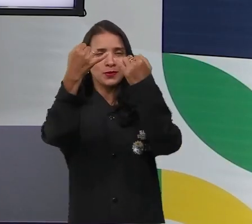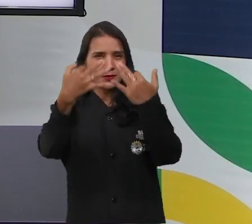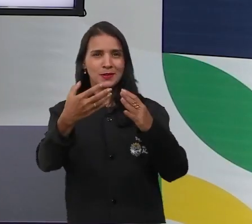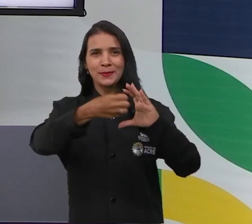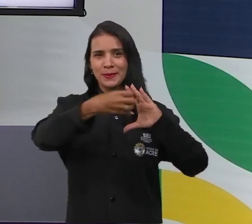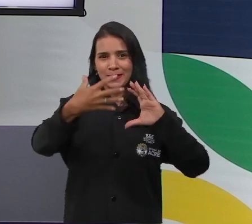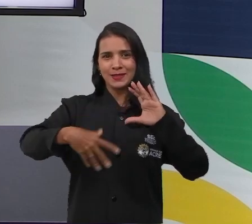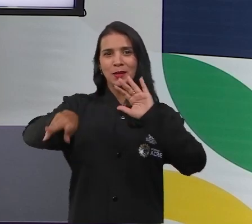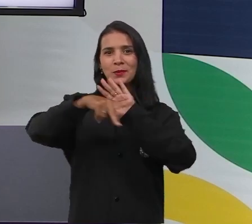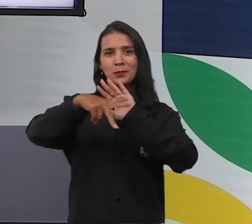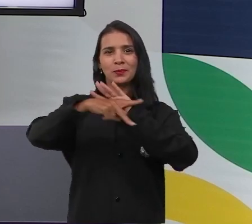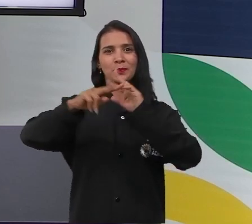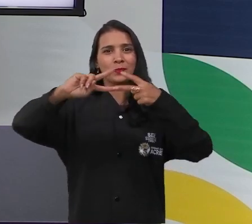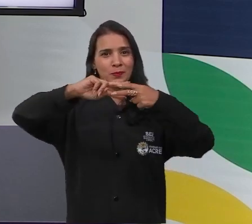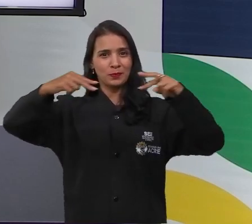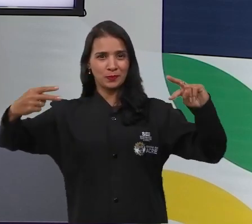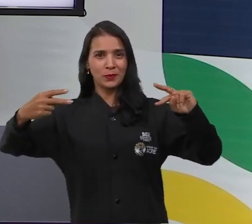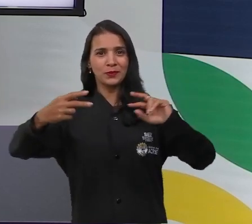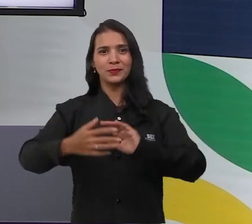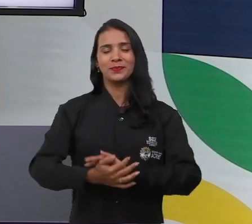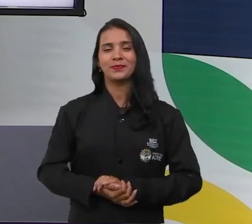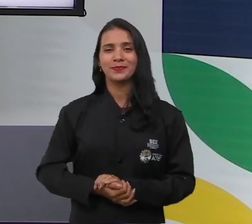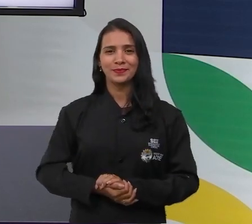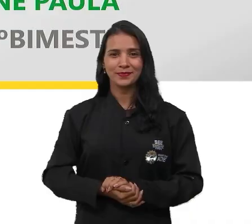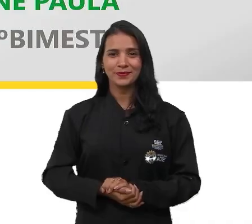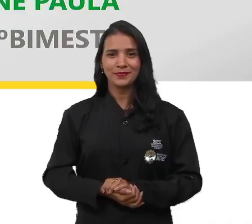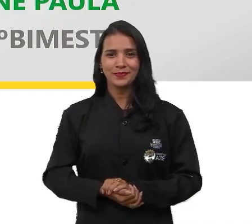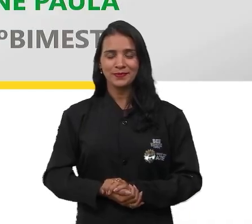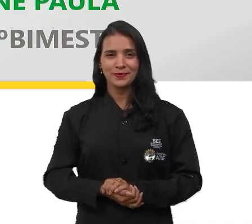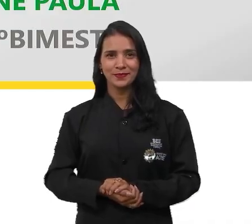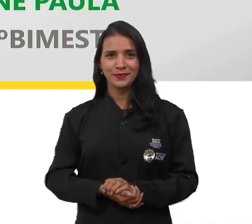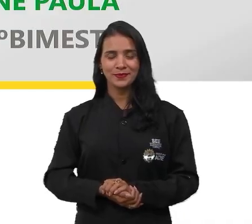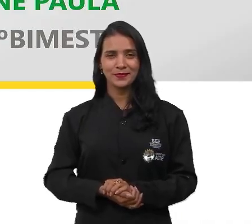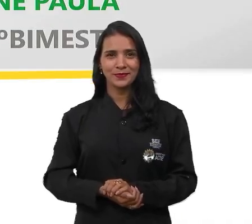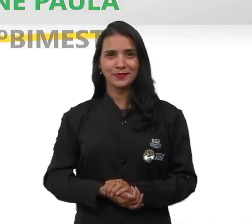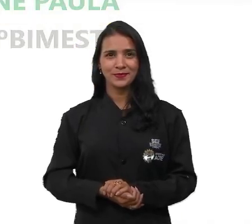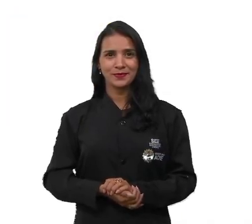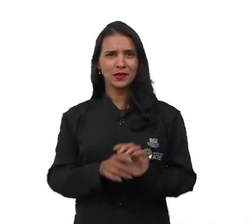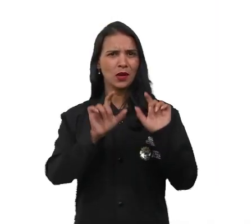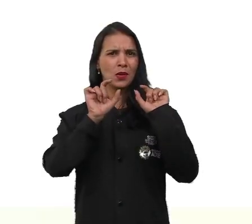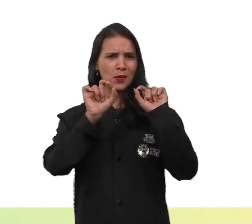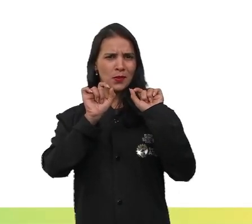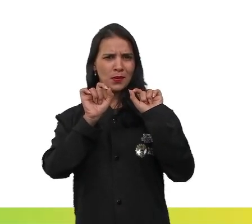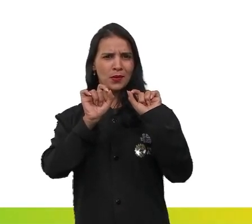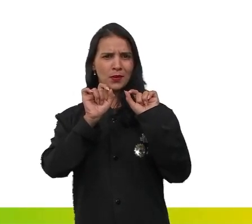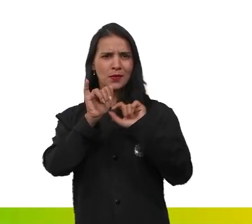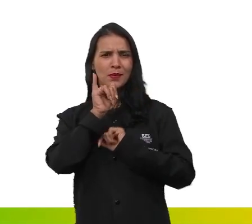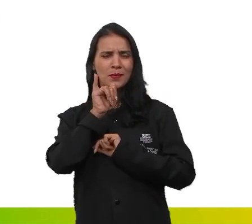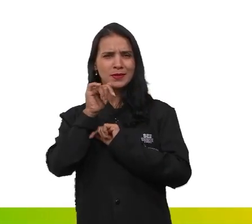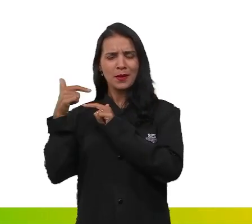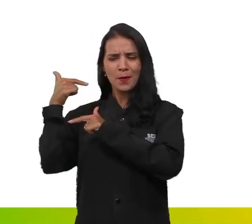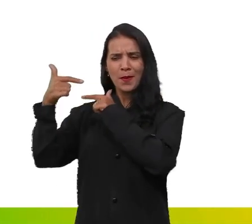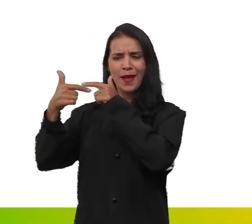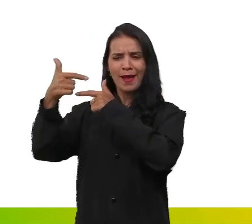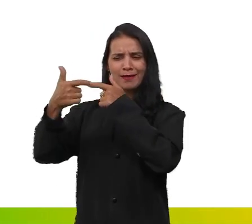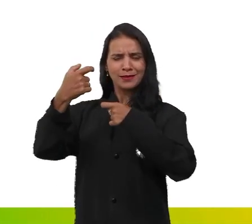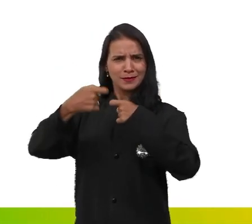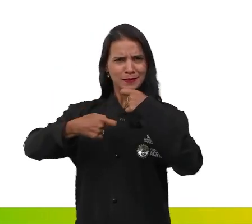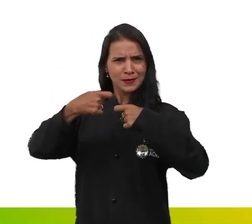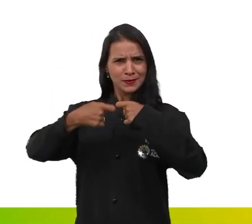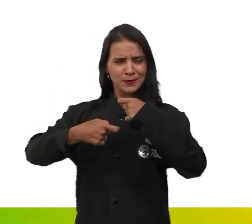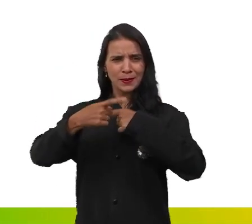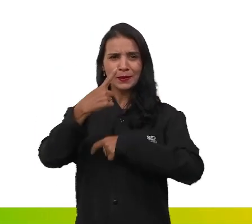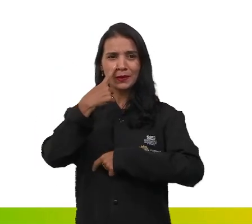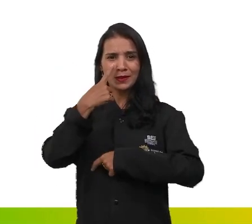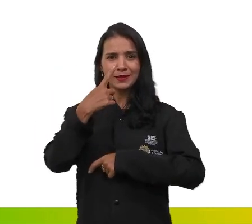características, que são relacionadas à genética também. Vamos lá, pessoal. O que seria, herança sexual?